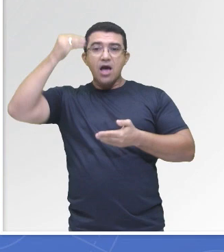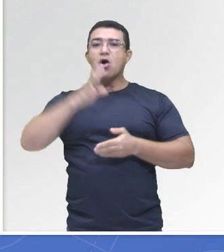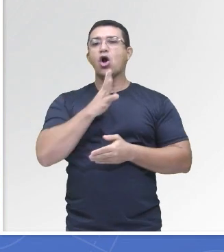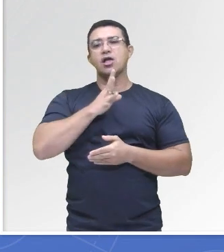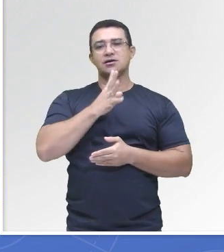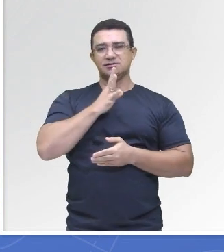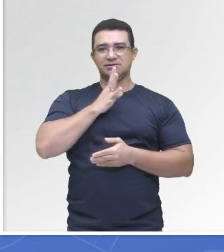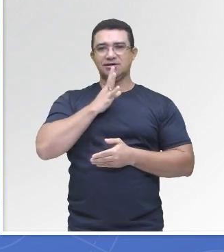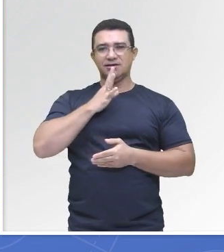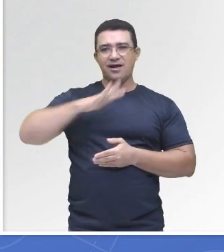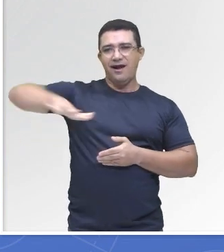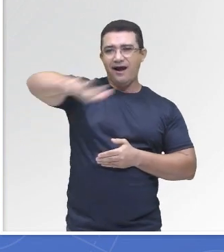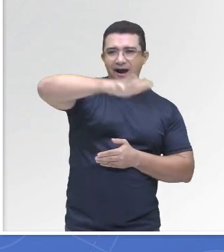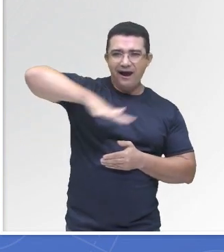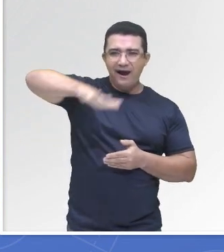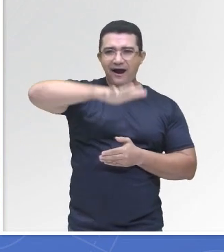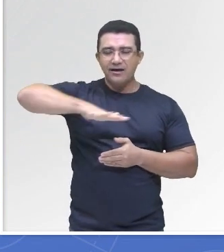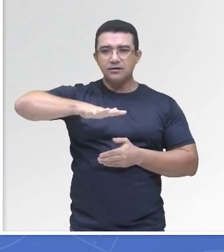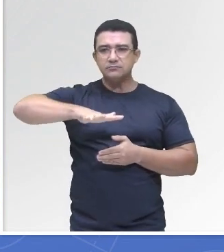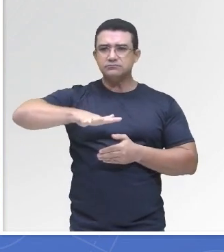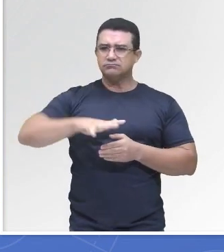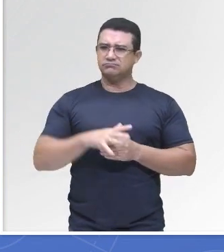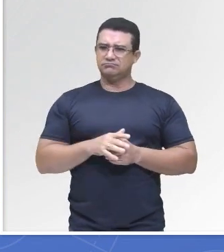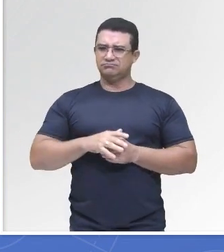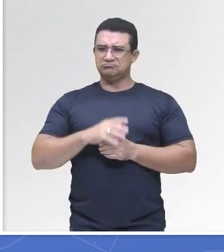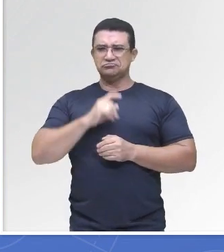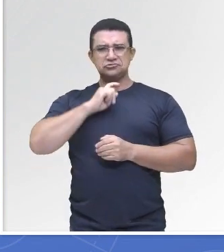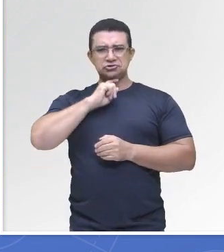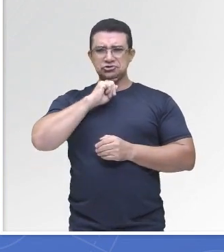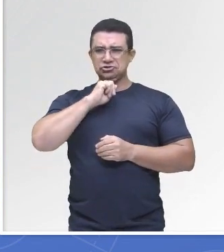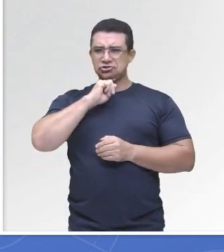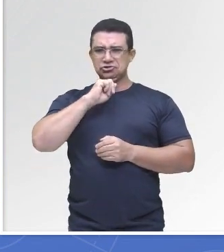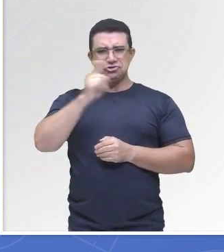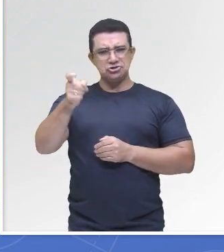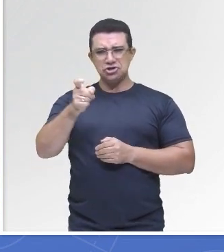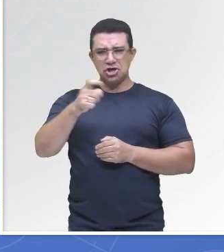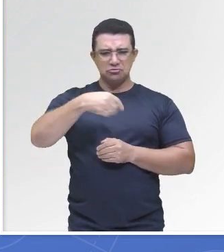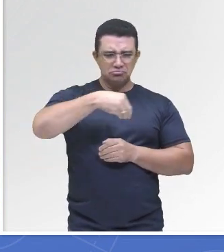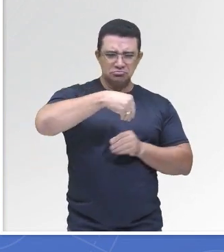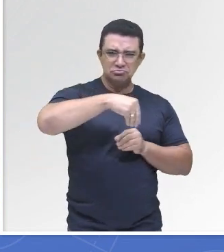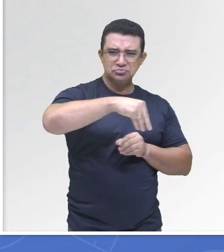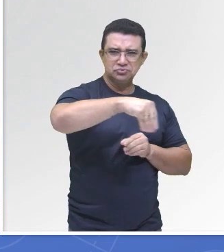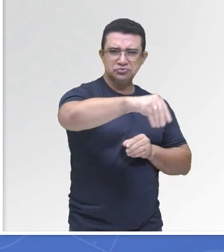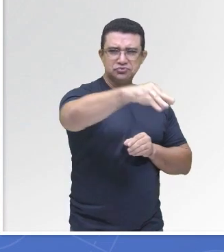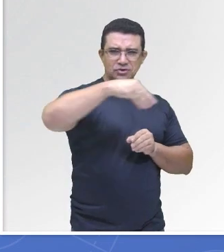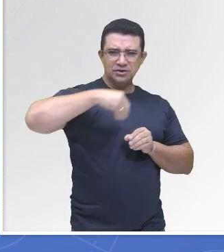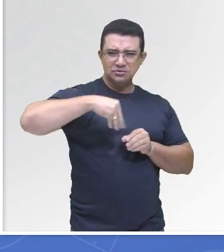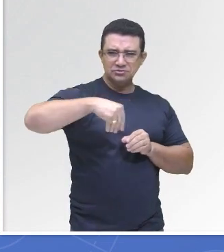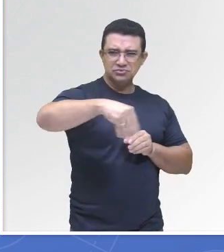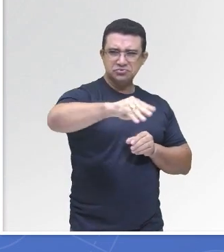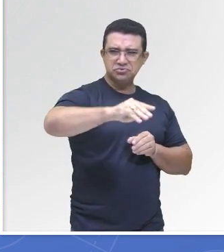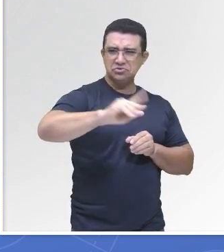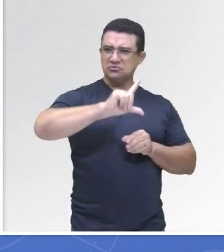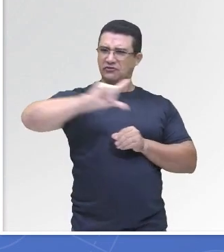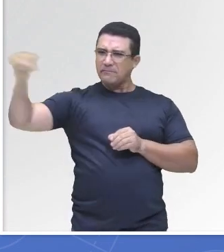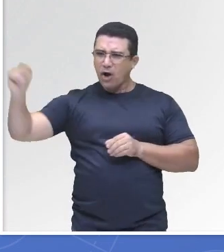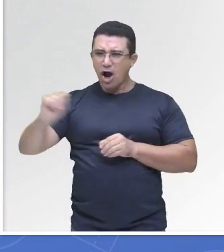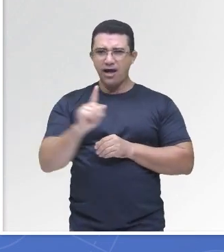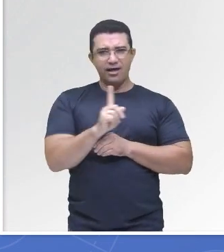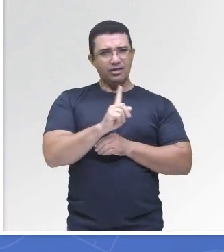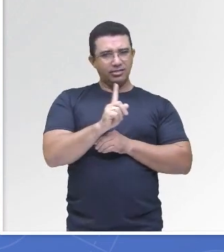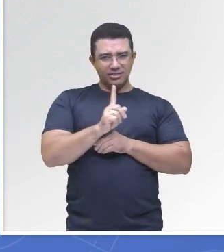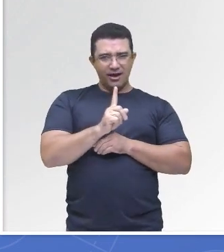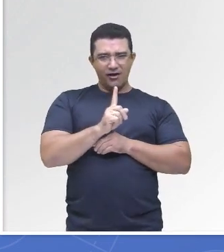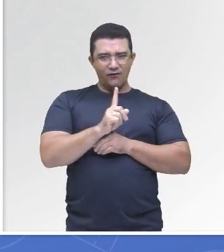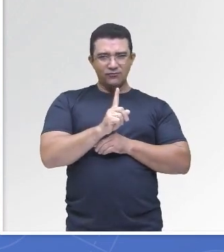E é claro que a gente sabe que ninguém planta alguma coisa e sai pelo mundo aí como se nada tivesse acontecido, né? Você sabe que no processo